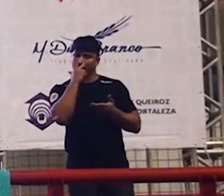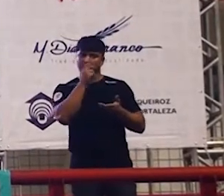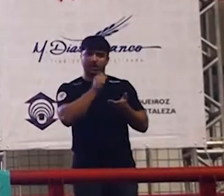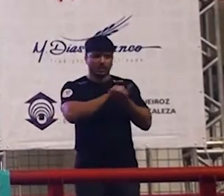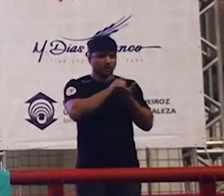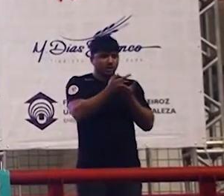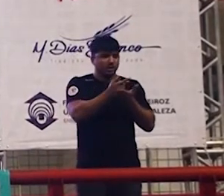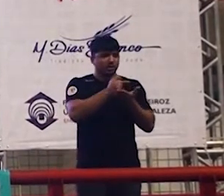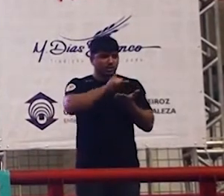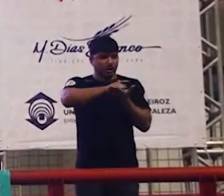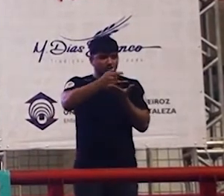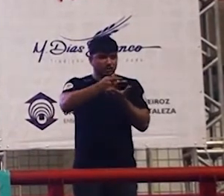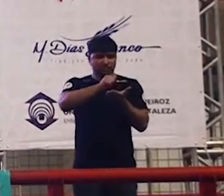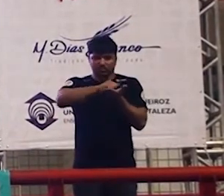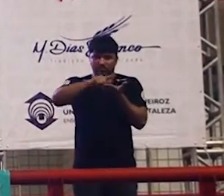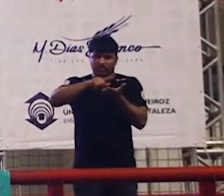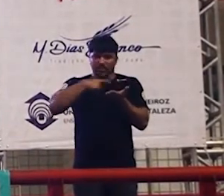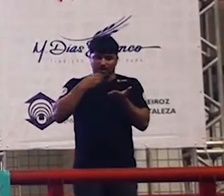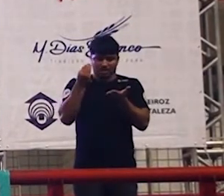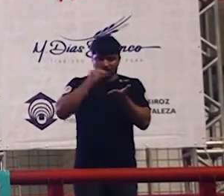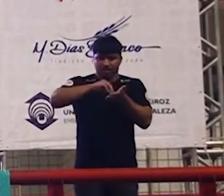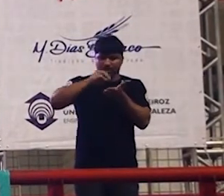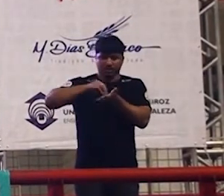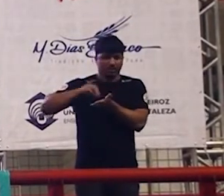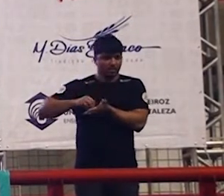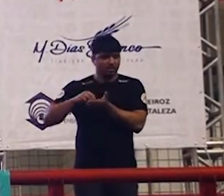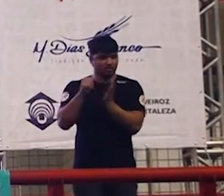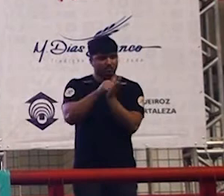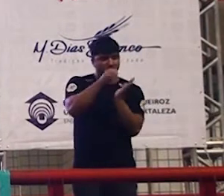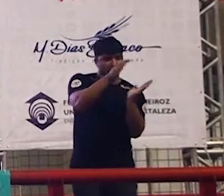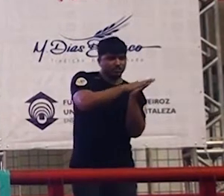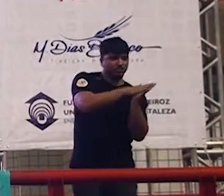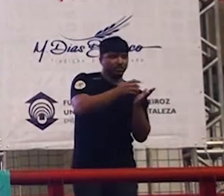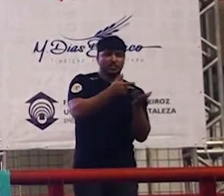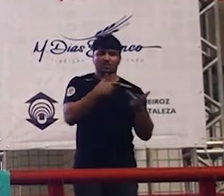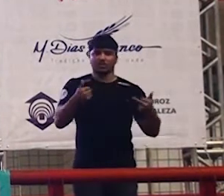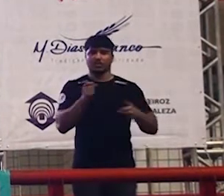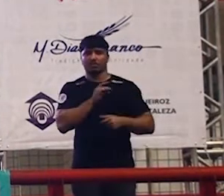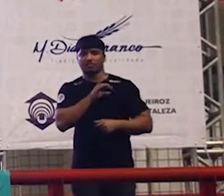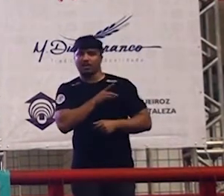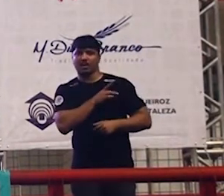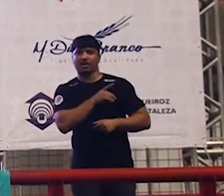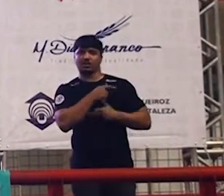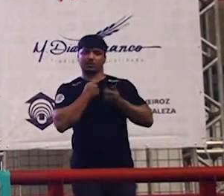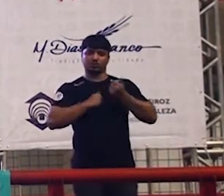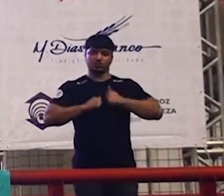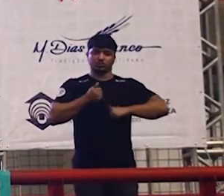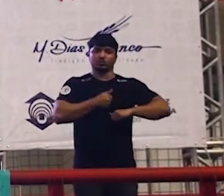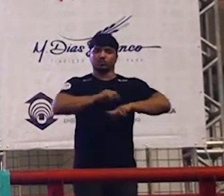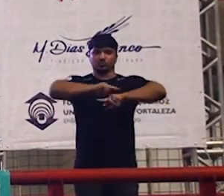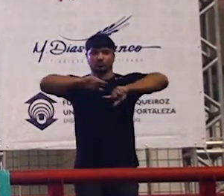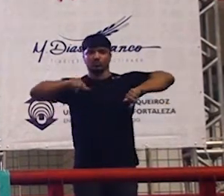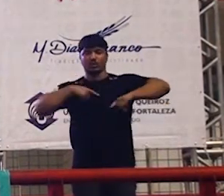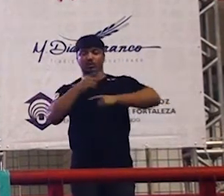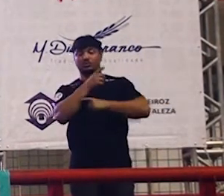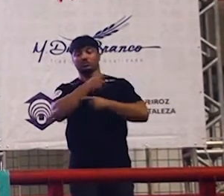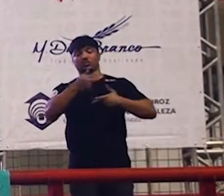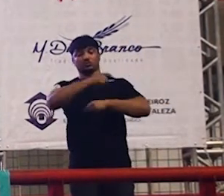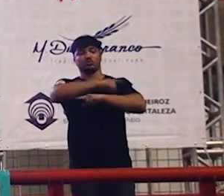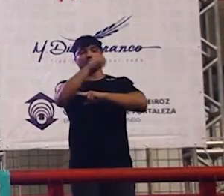sua agendinha onde elas escreviam seus diários, seus medos, suas angústias, tudo que aconteceu de importante no seu